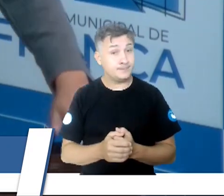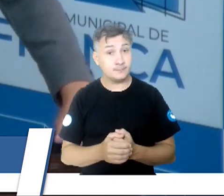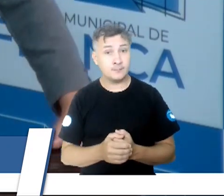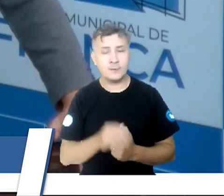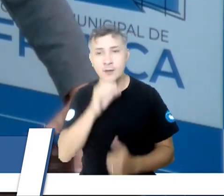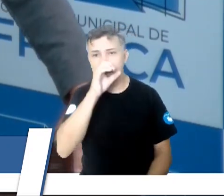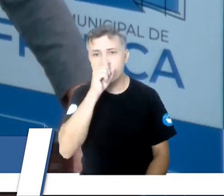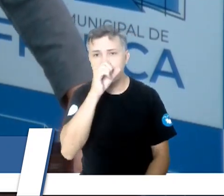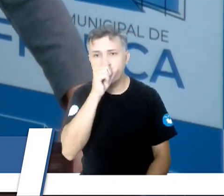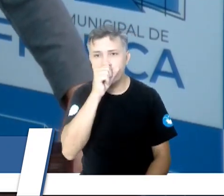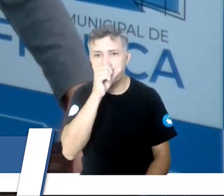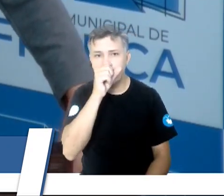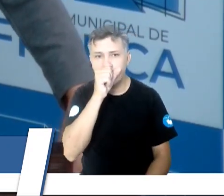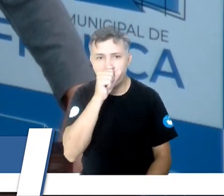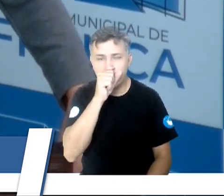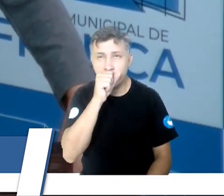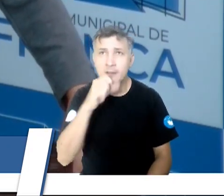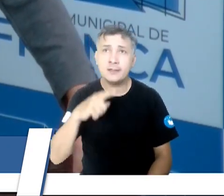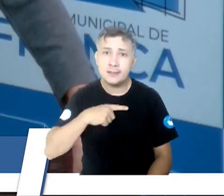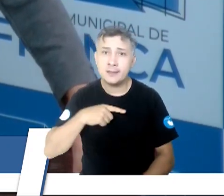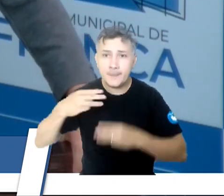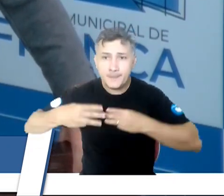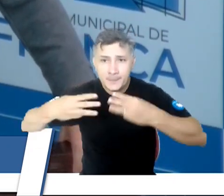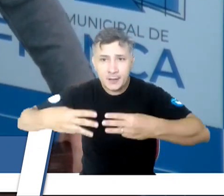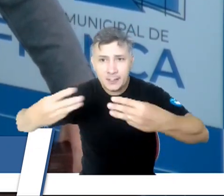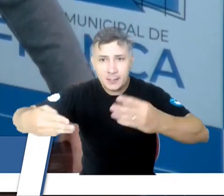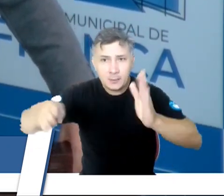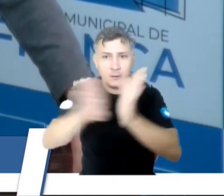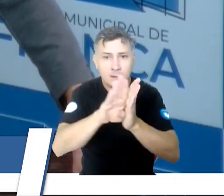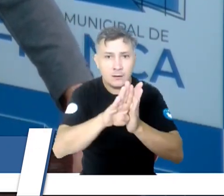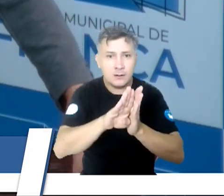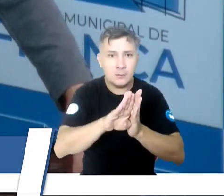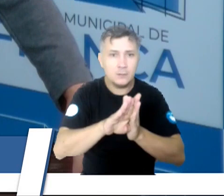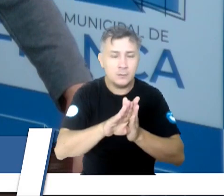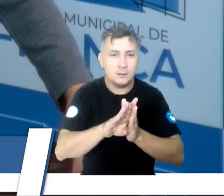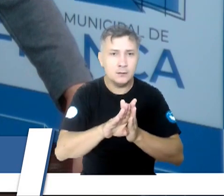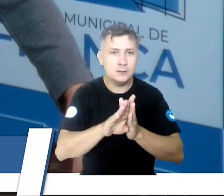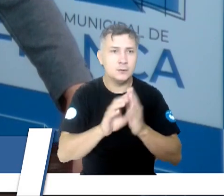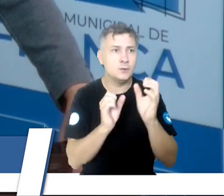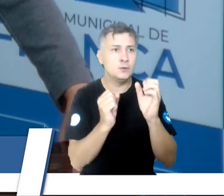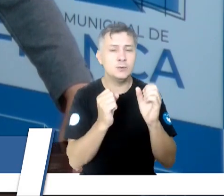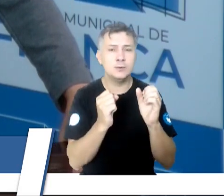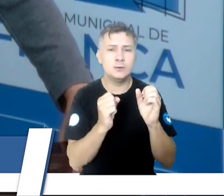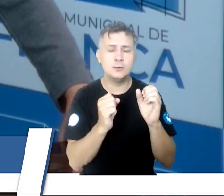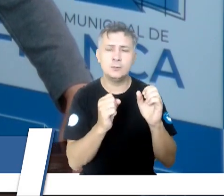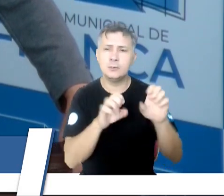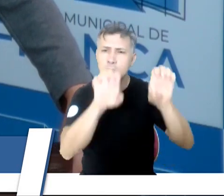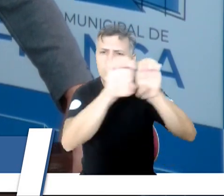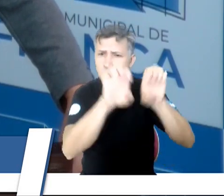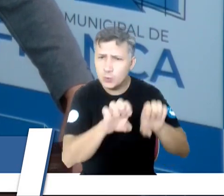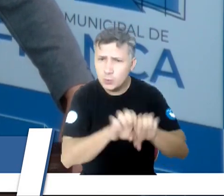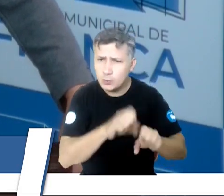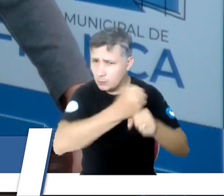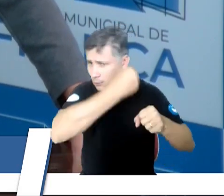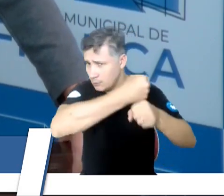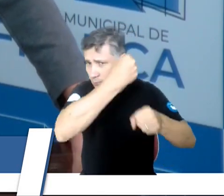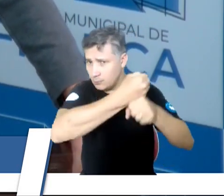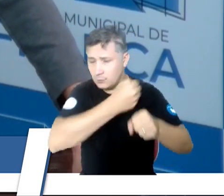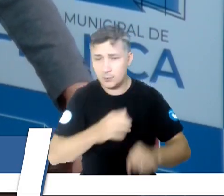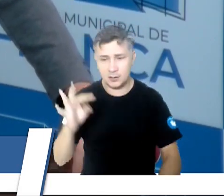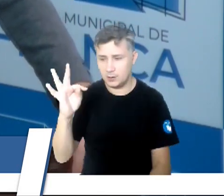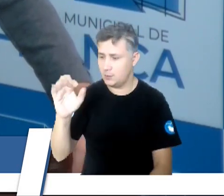o ministro de Infraestrutura, o Tarcísio, também já preparei